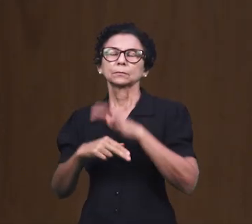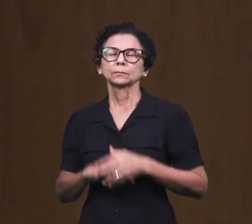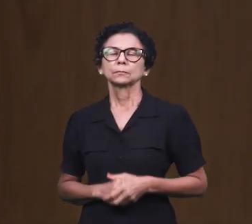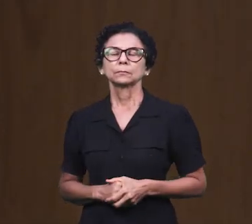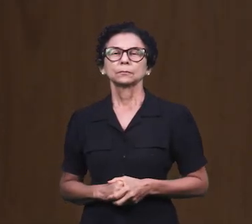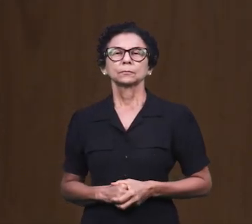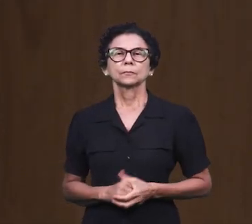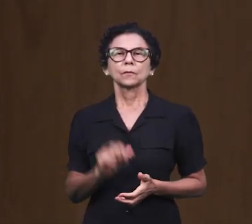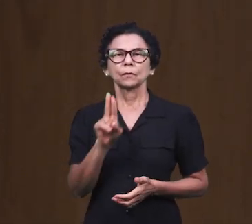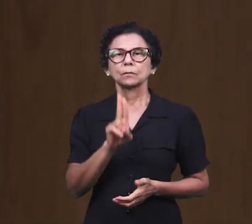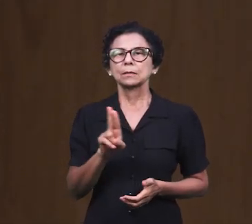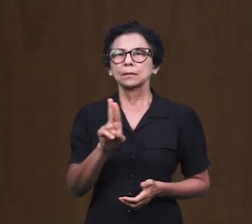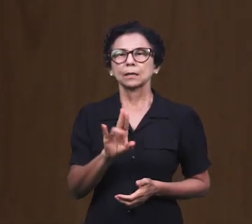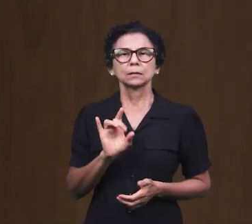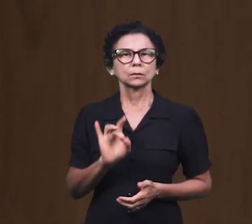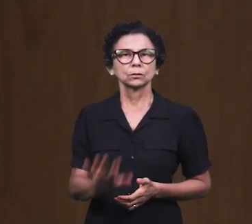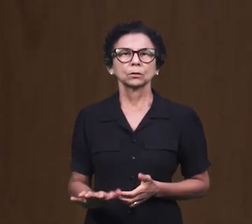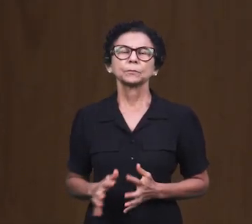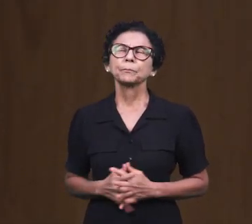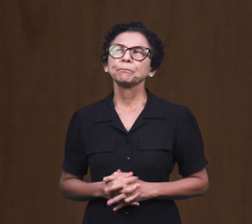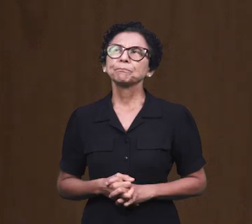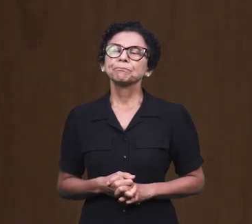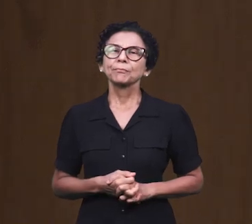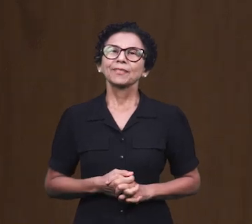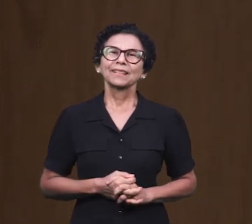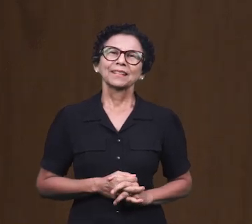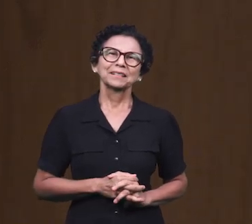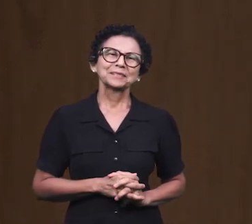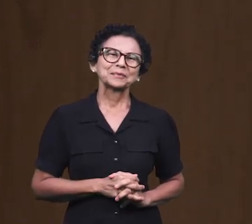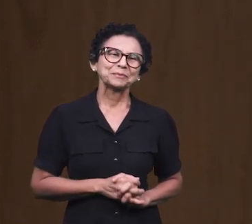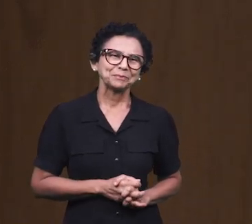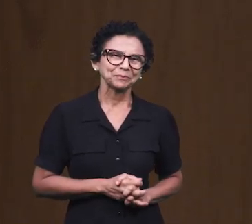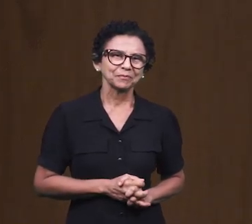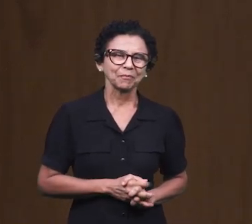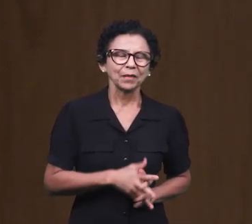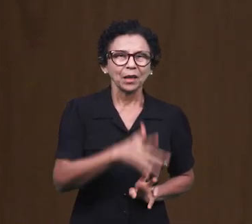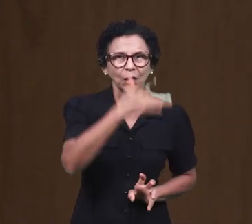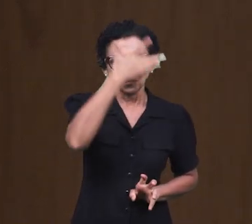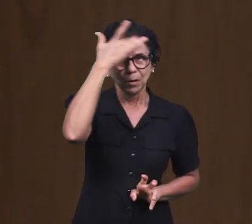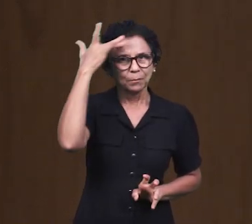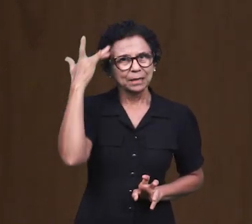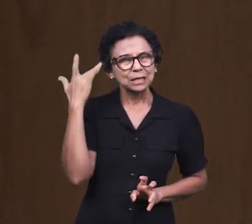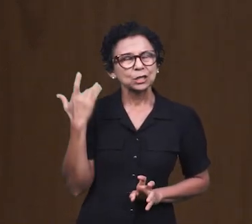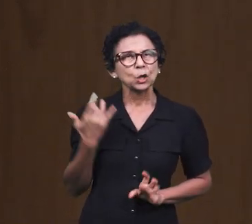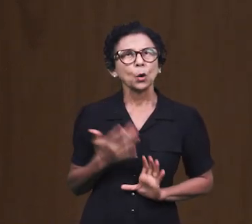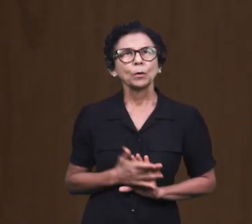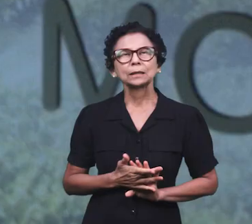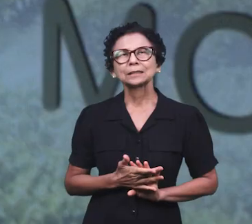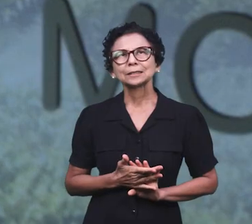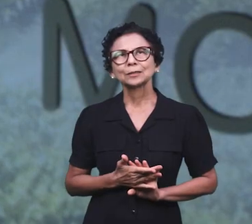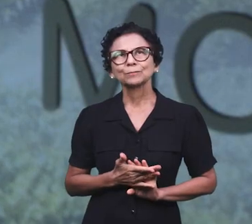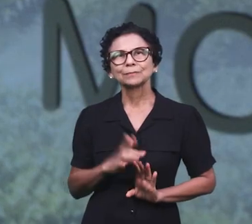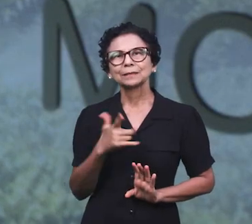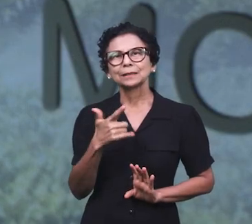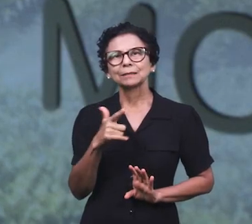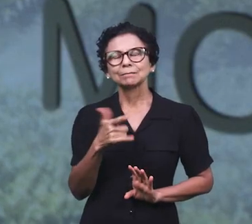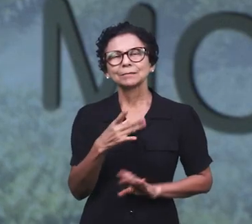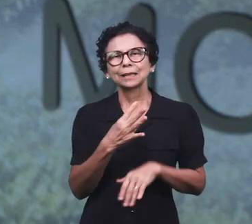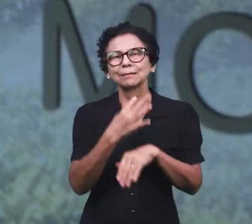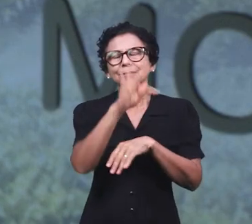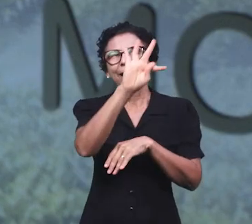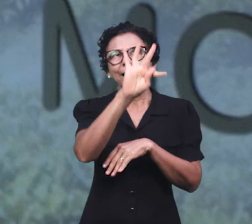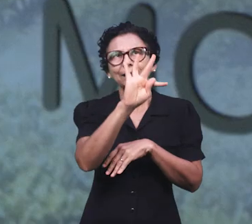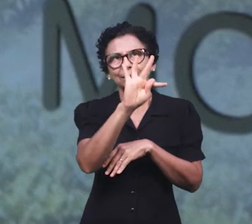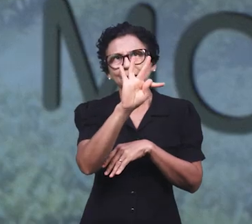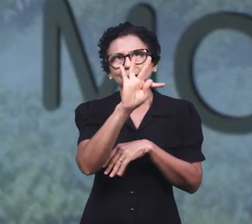Evandro, quais são os desafios que uma pessoa comum encontra ao tentar implantar uma horta em casa?